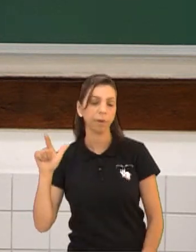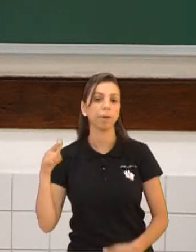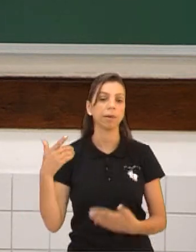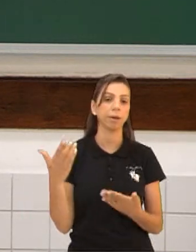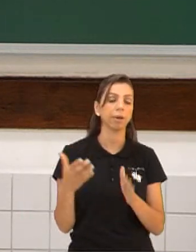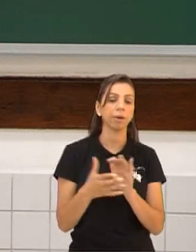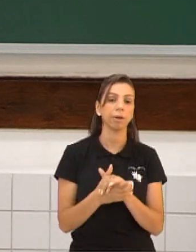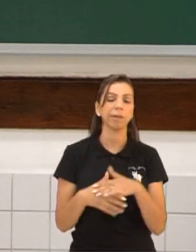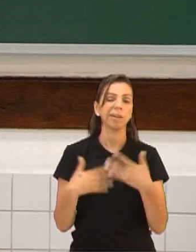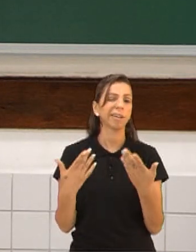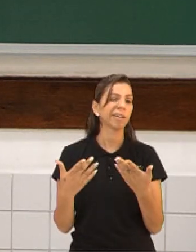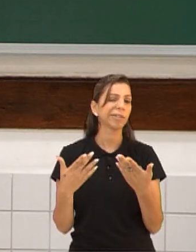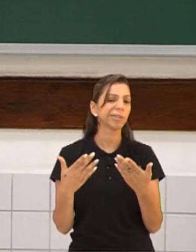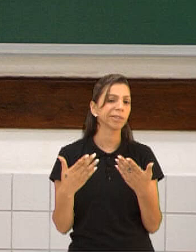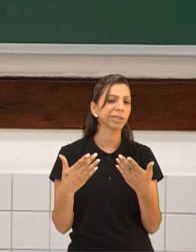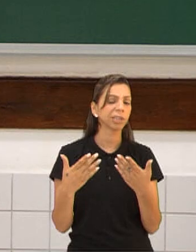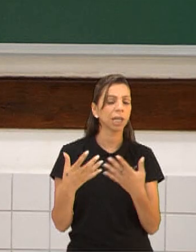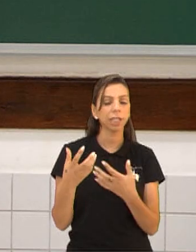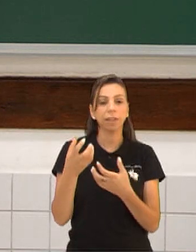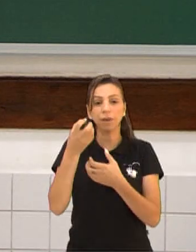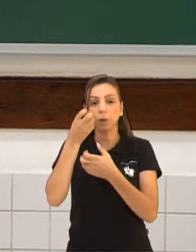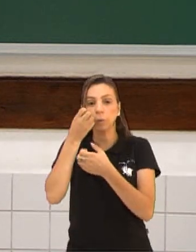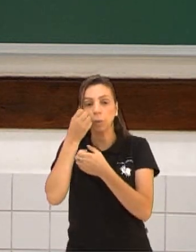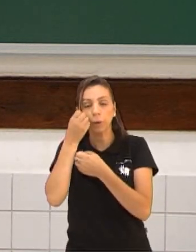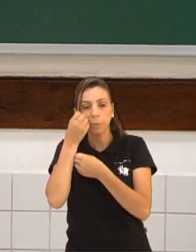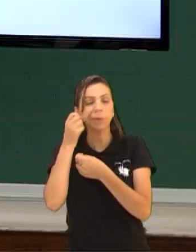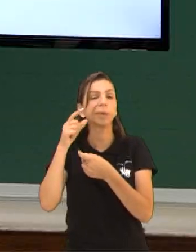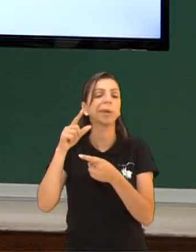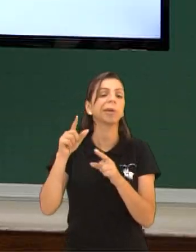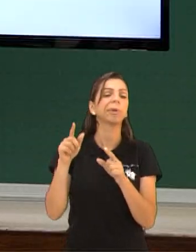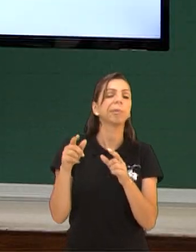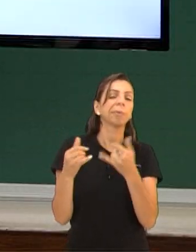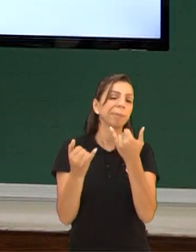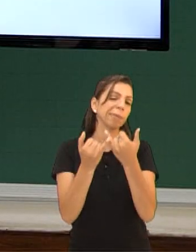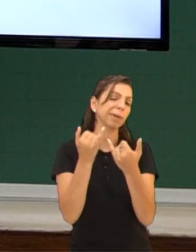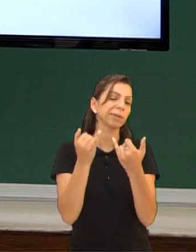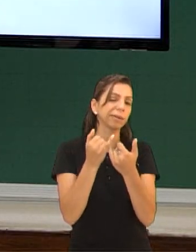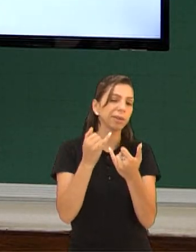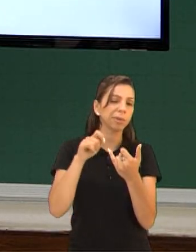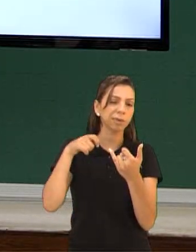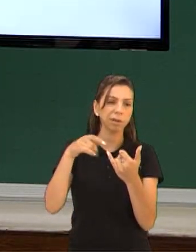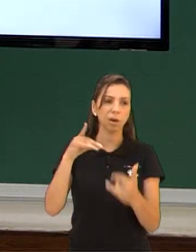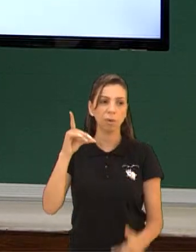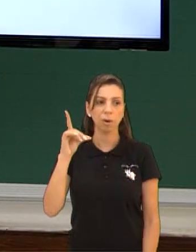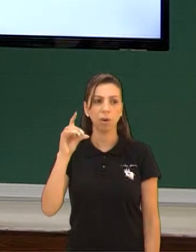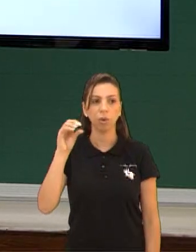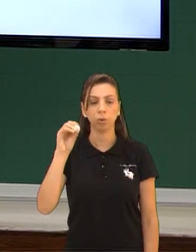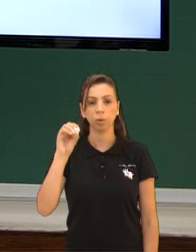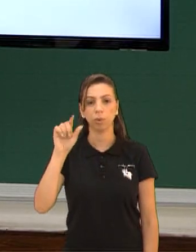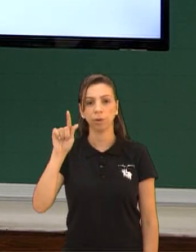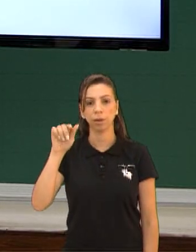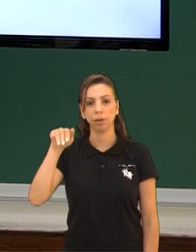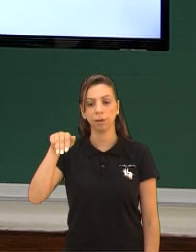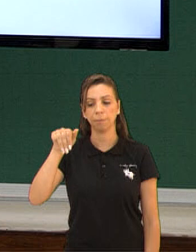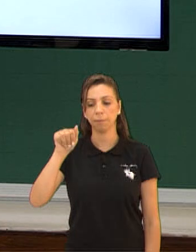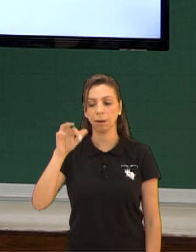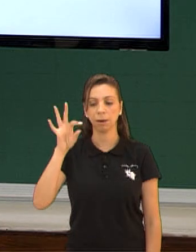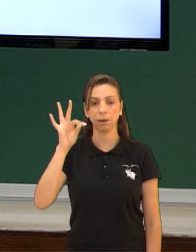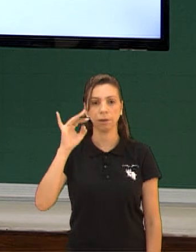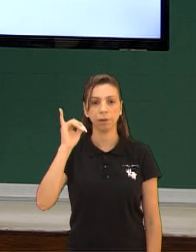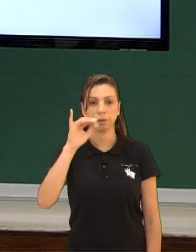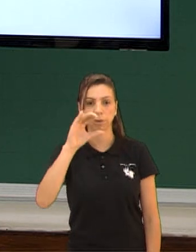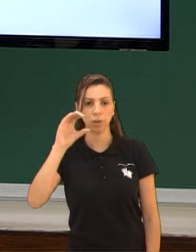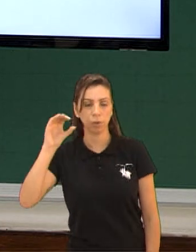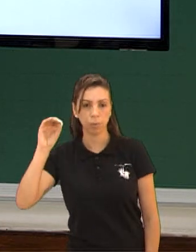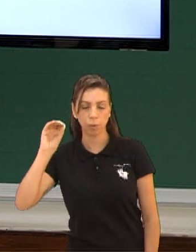sono dogmático. O que seria isso? Não é o Pernalonga aqui, todo escarafunchado ali, com a cara toda de remela. Não